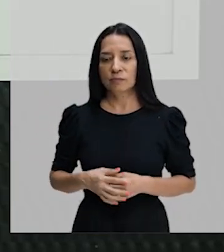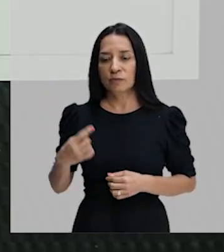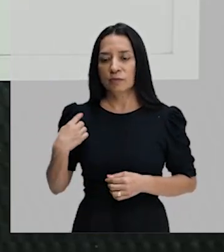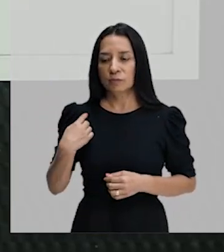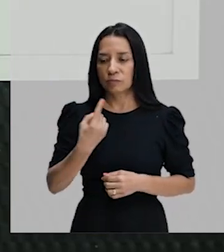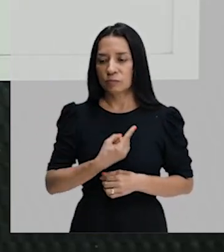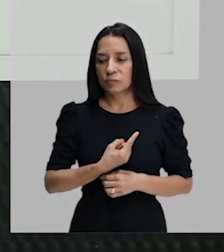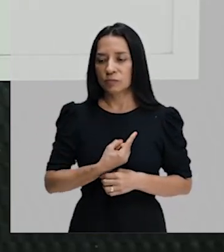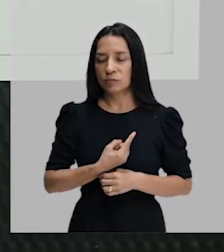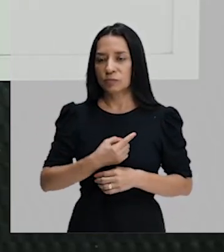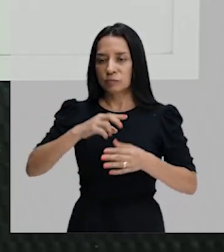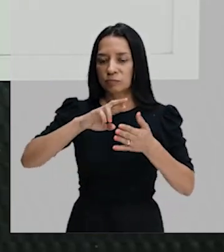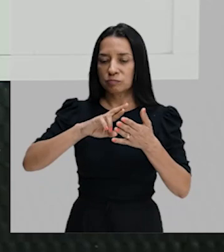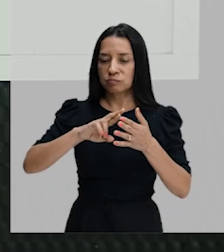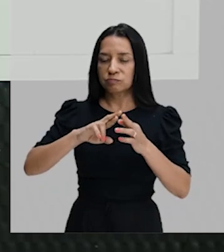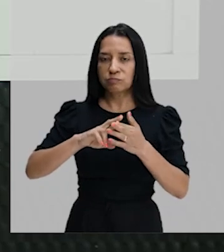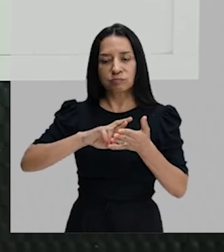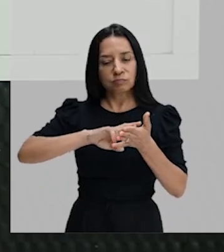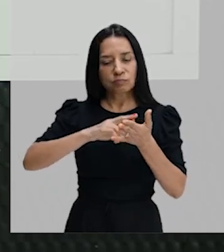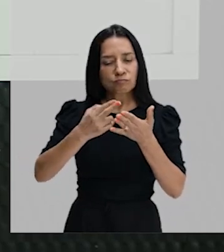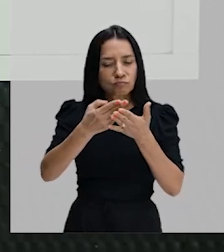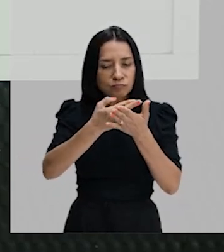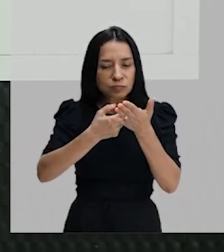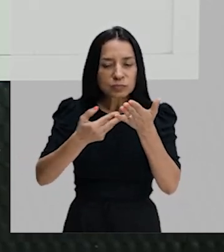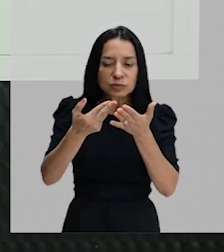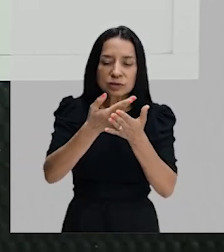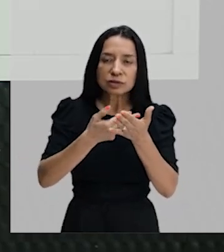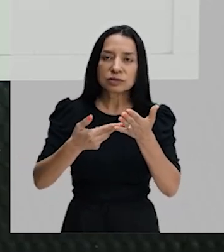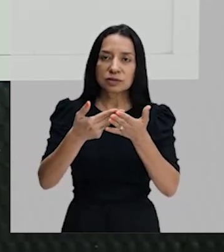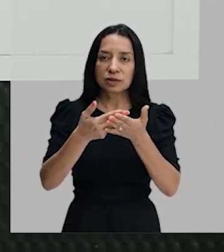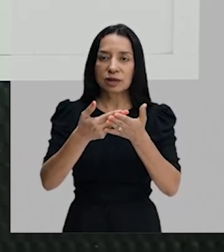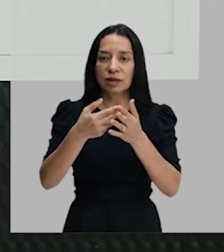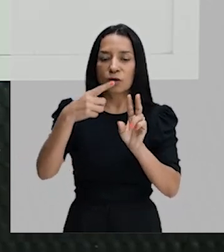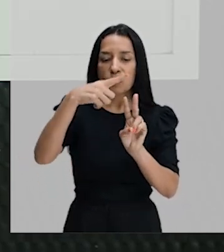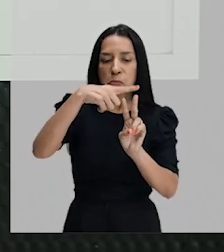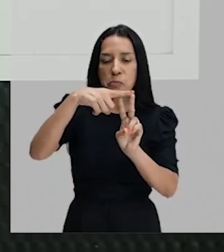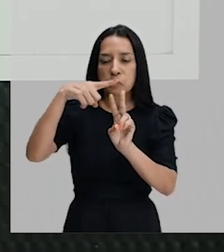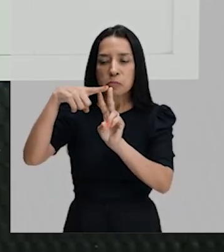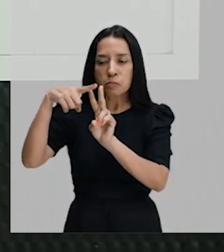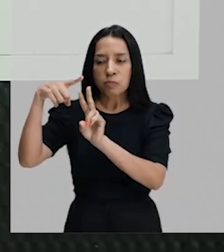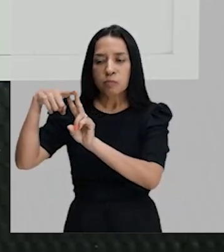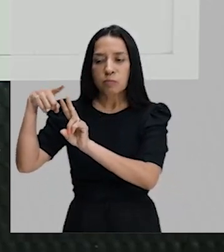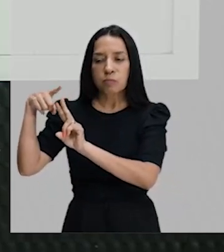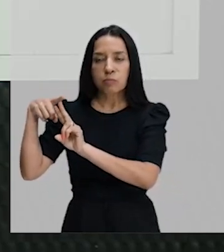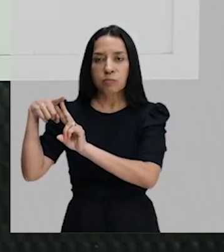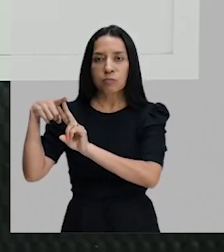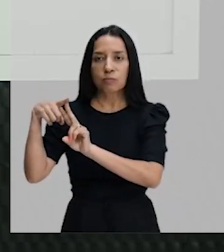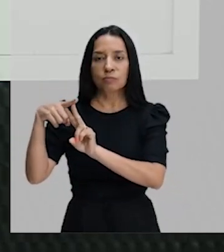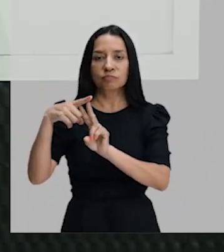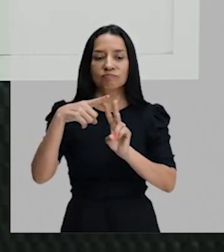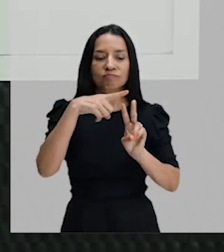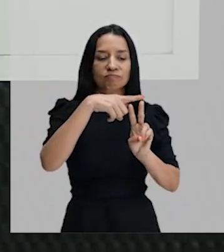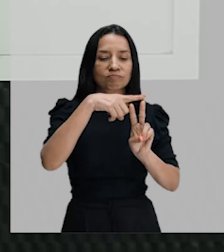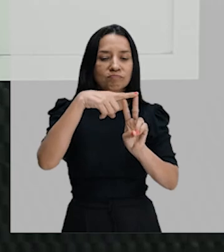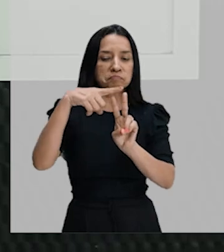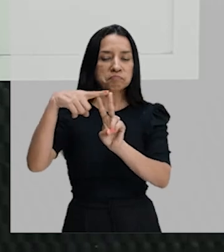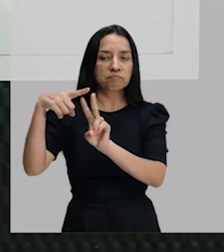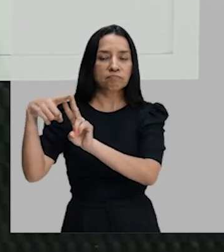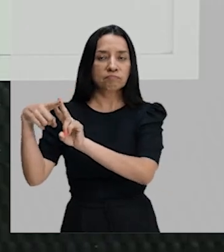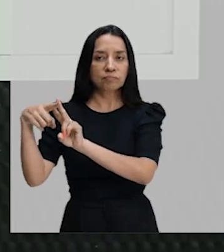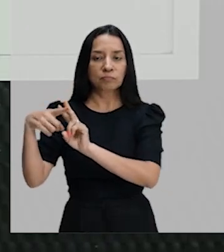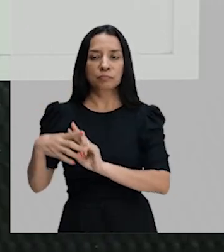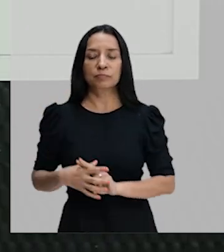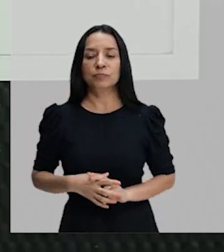vamos desenhar, de fato, um vetor após o outro. Eu vou fazer um vetor após o outro,